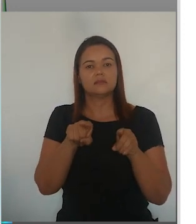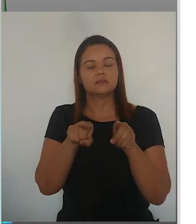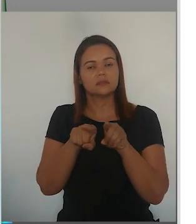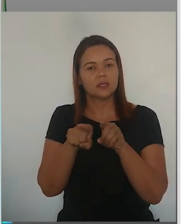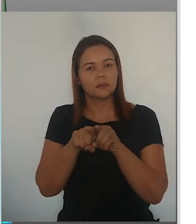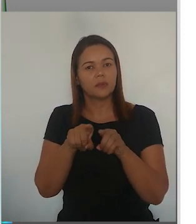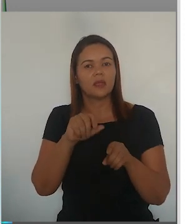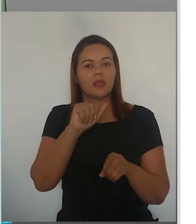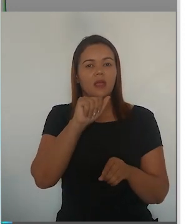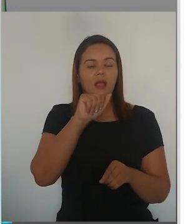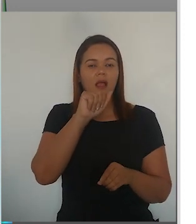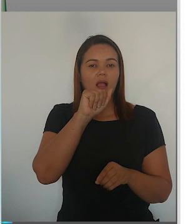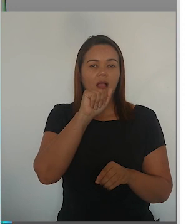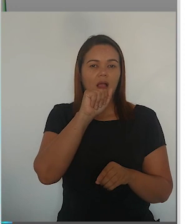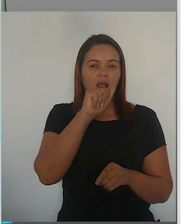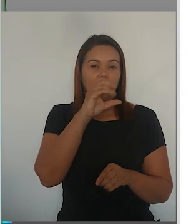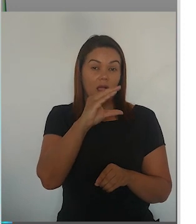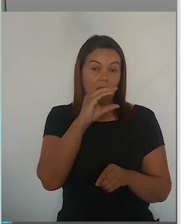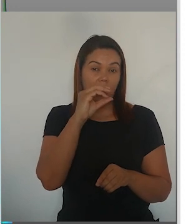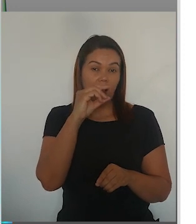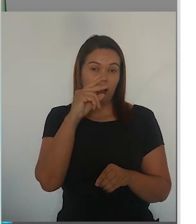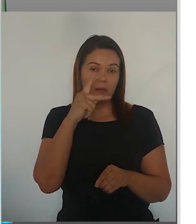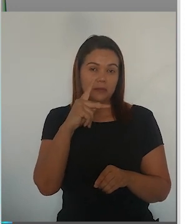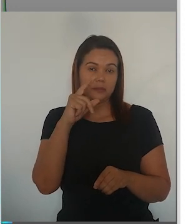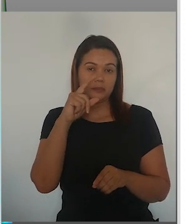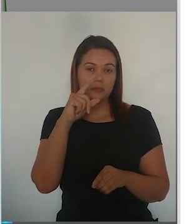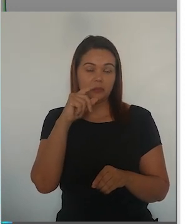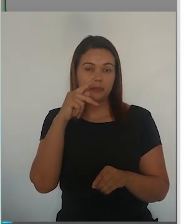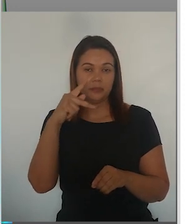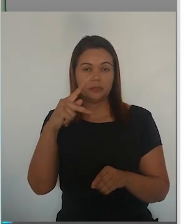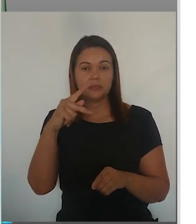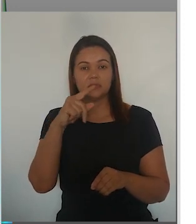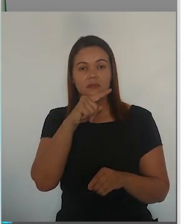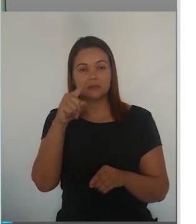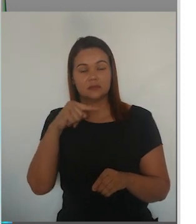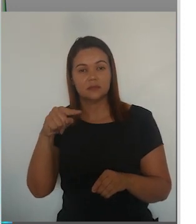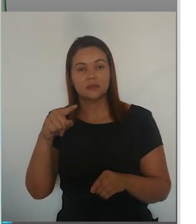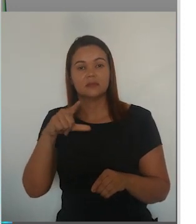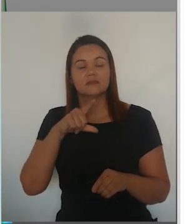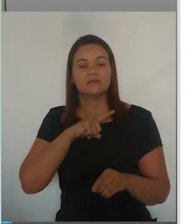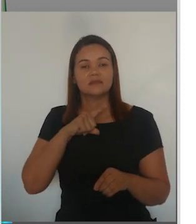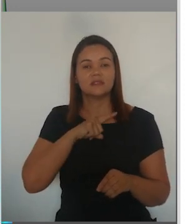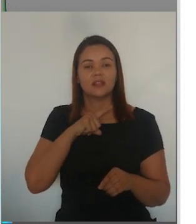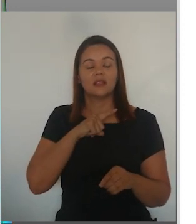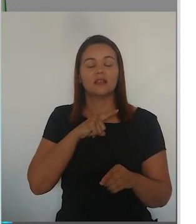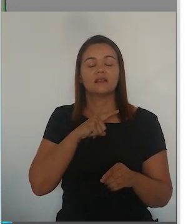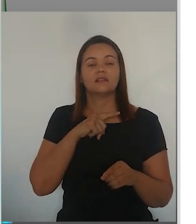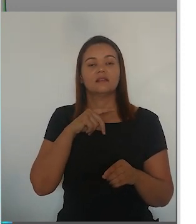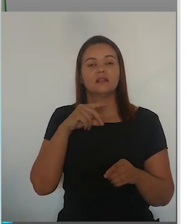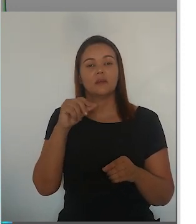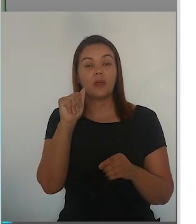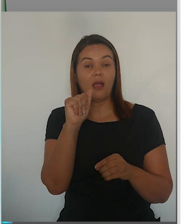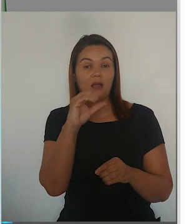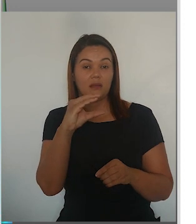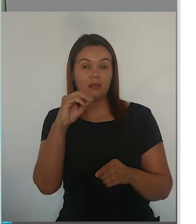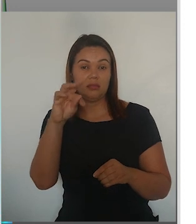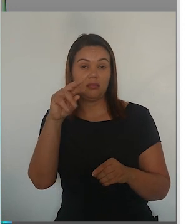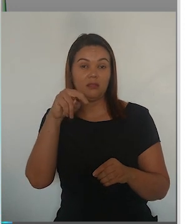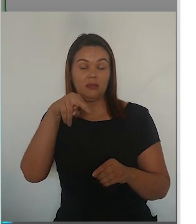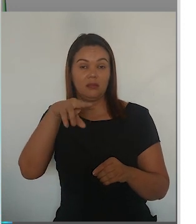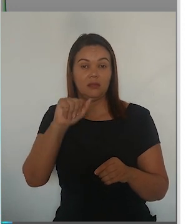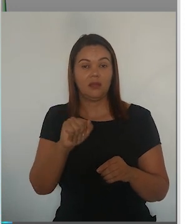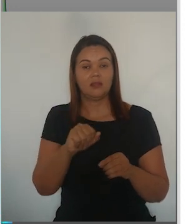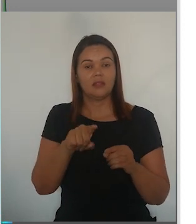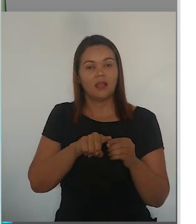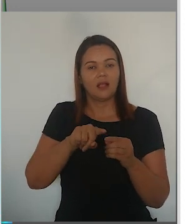proteínas CAP-Z e alfa-actina ligam-se na porção positiva da actina,